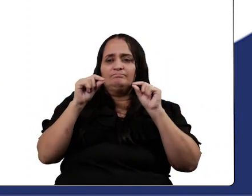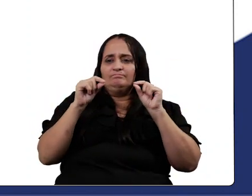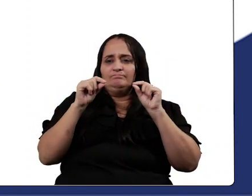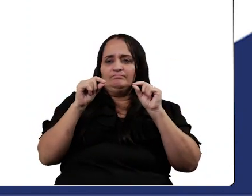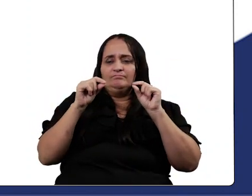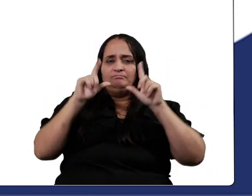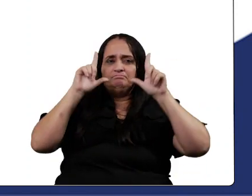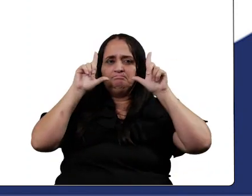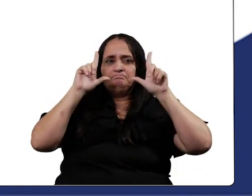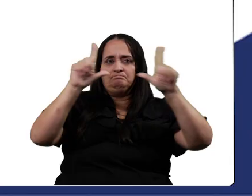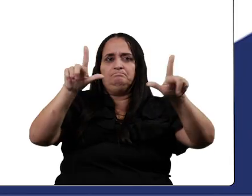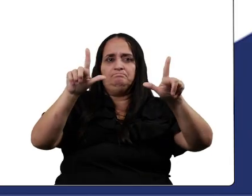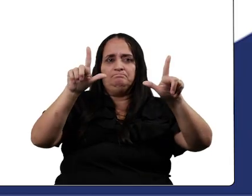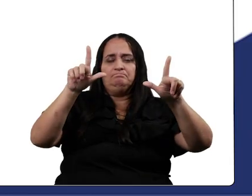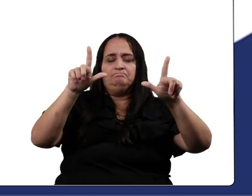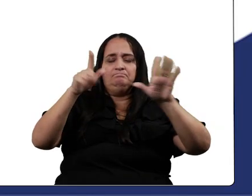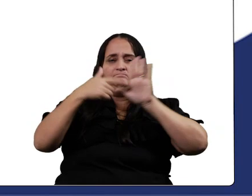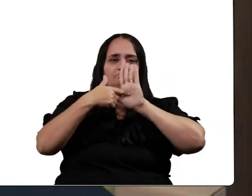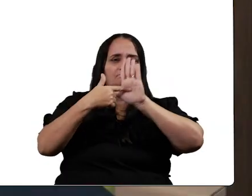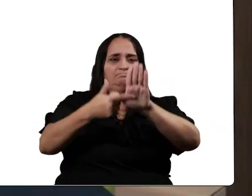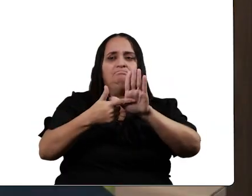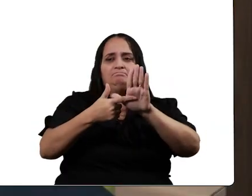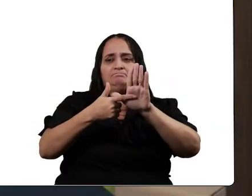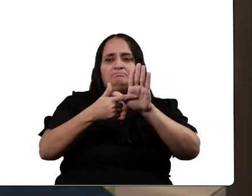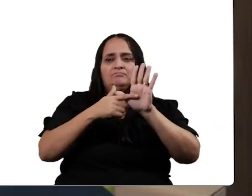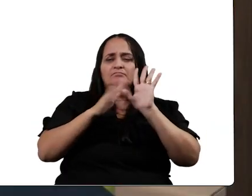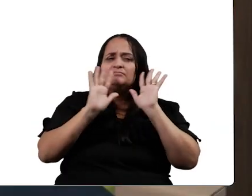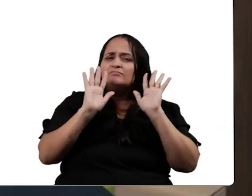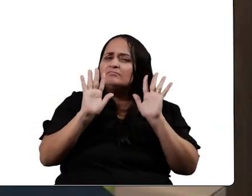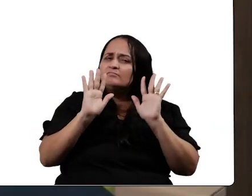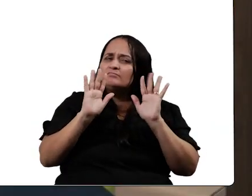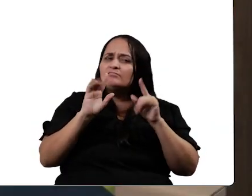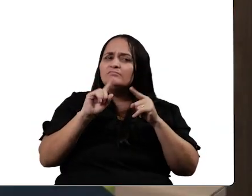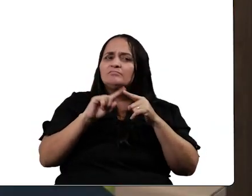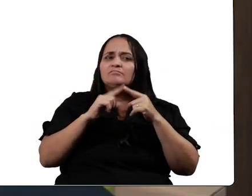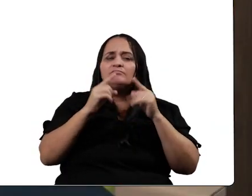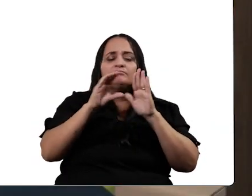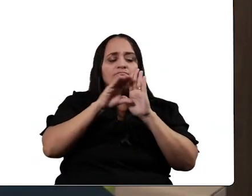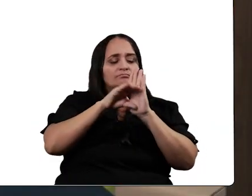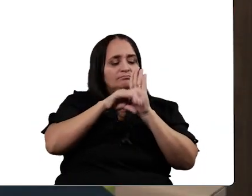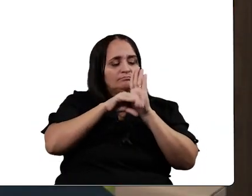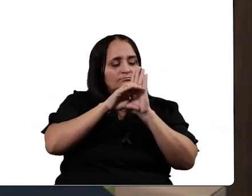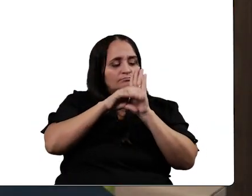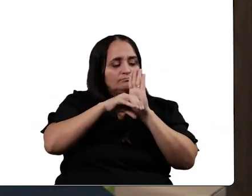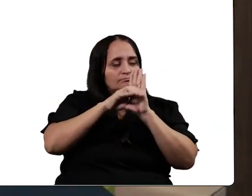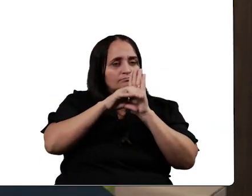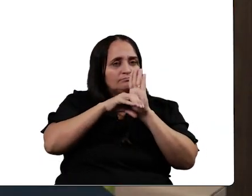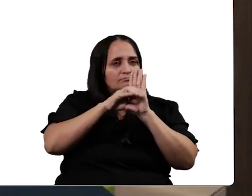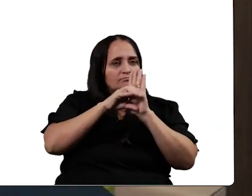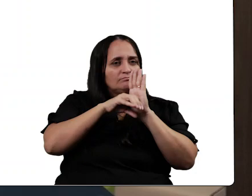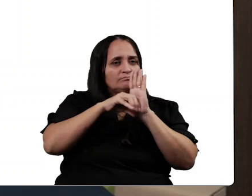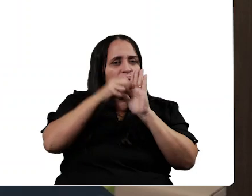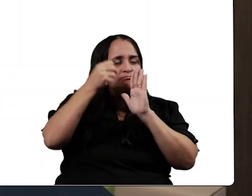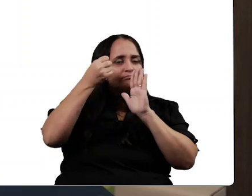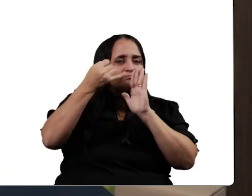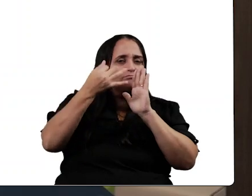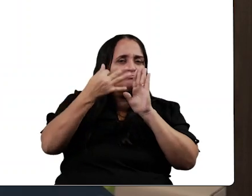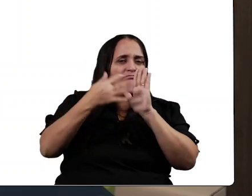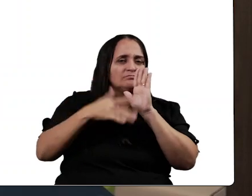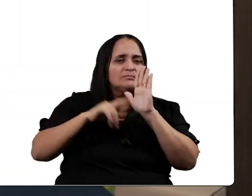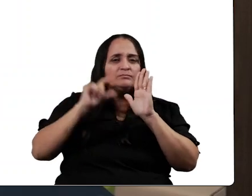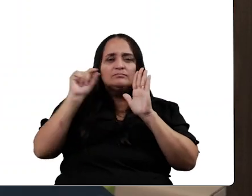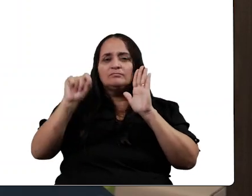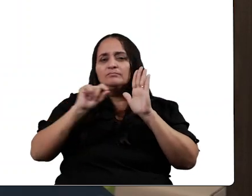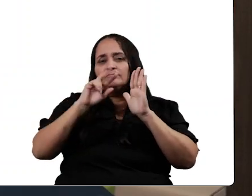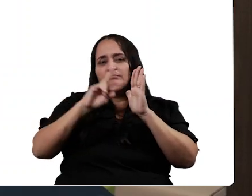uma propaganda. É o texto que explica o conceito da propaganda que a gente